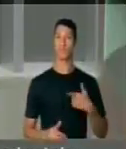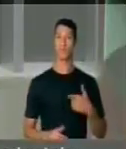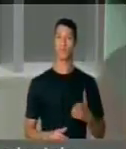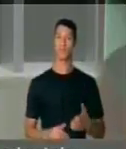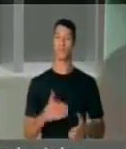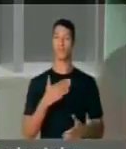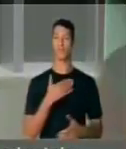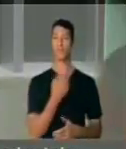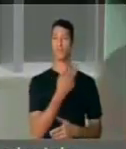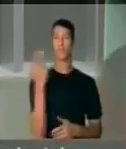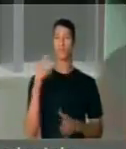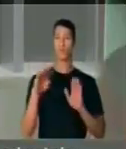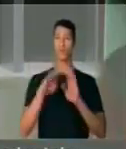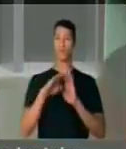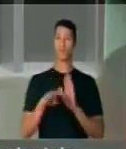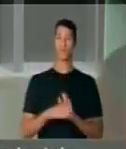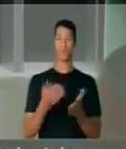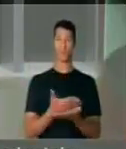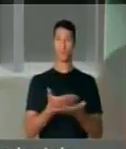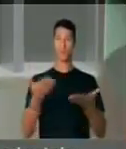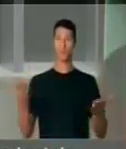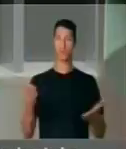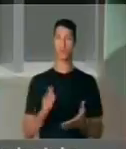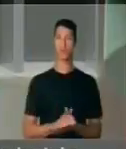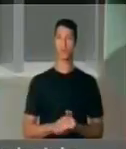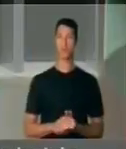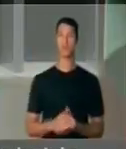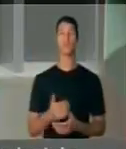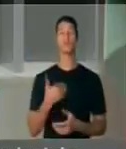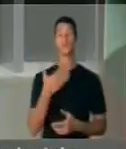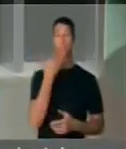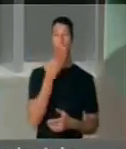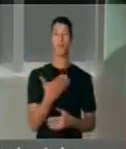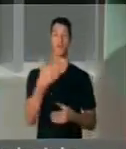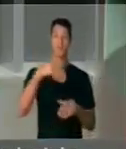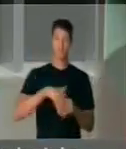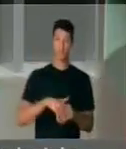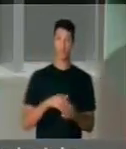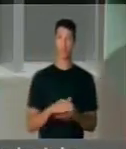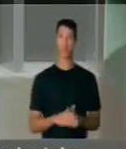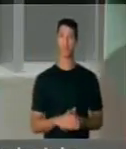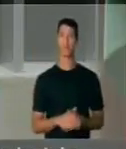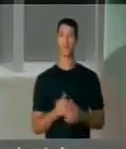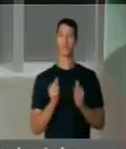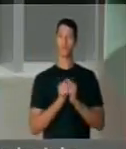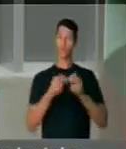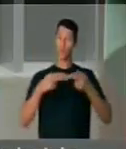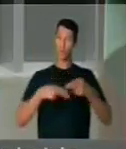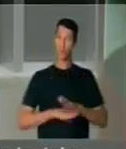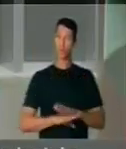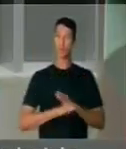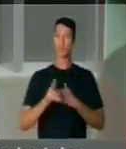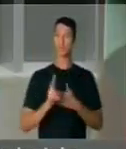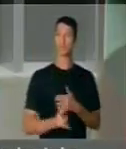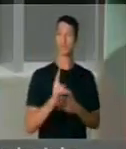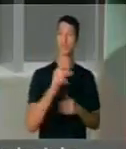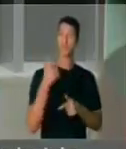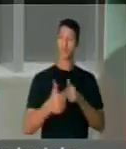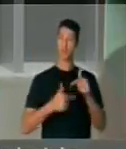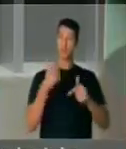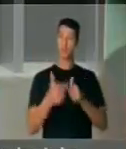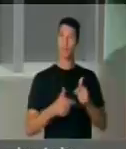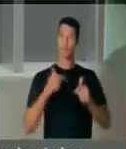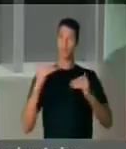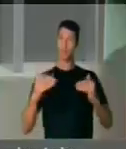Submeto meu nome à apreciação dos senhores e peço seu voto. Com a humildade de quem sempre trabalhou